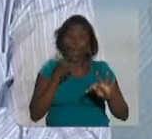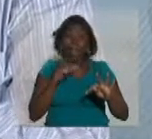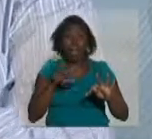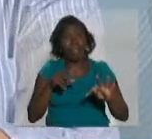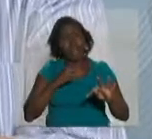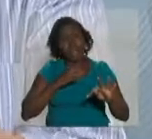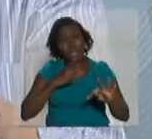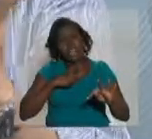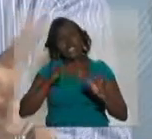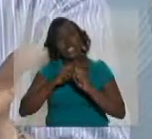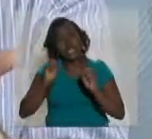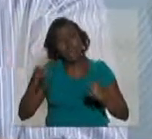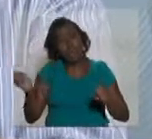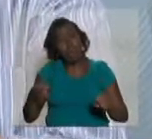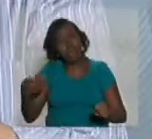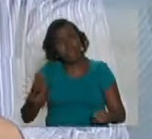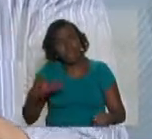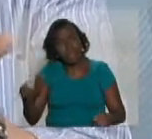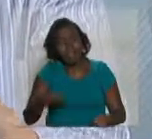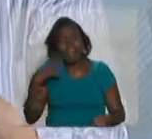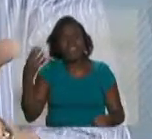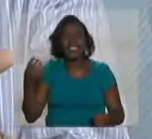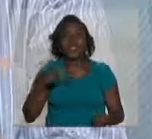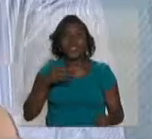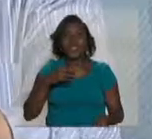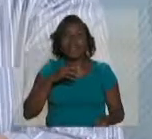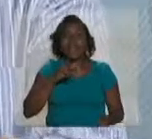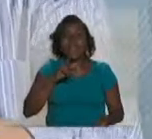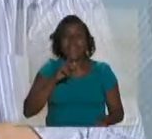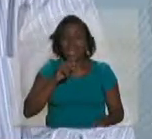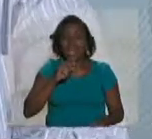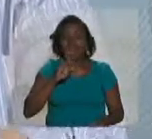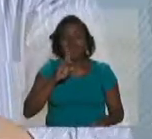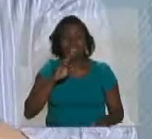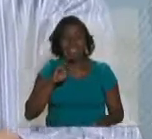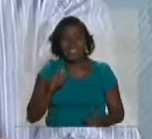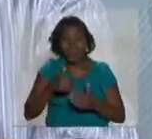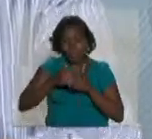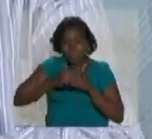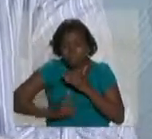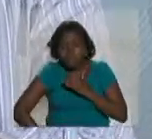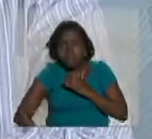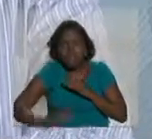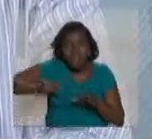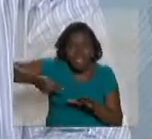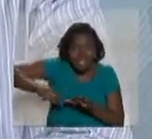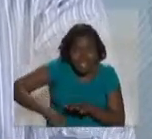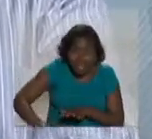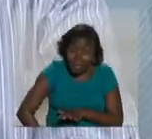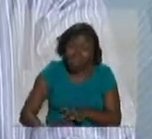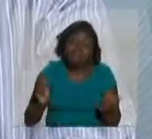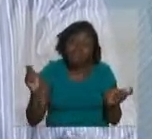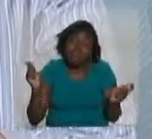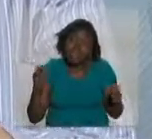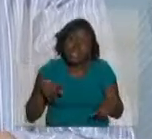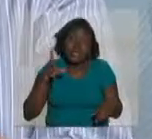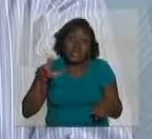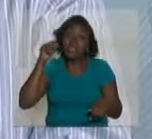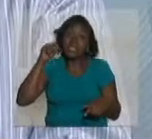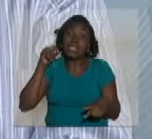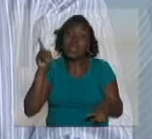existem esses sistemas modernos, né, vulgarmente chama tatuzão, que vai por baixo da terra, que pode ser uma alternativa para